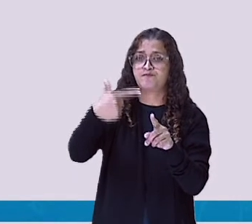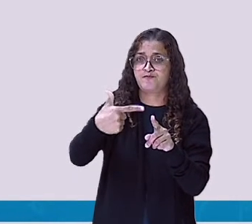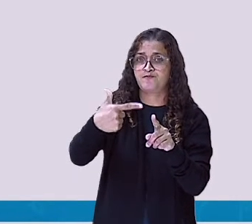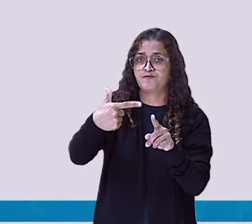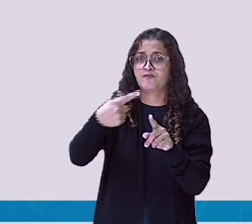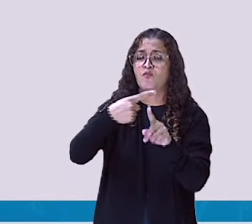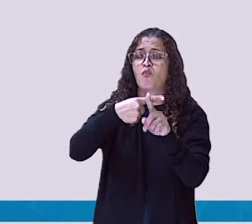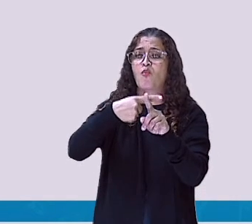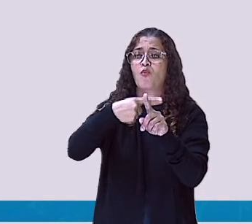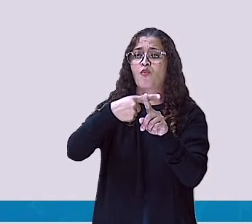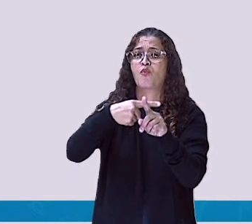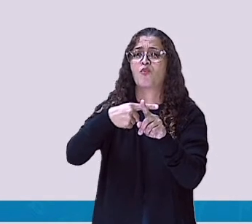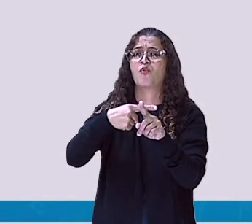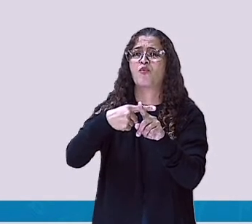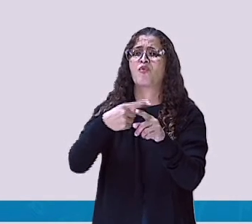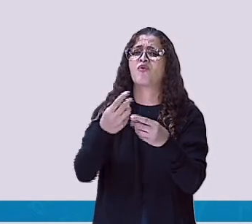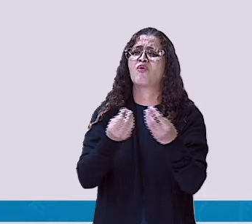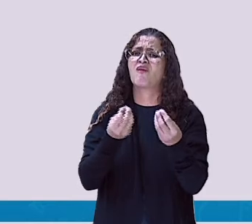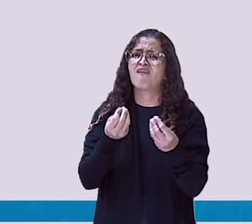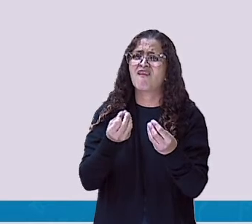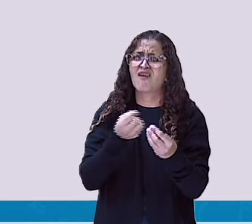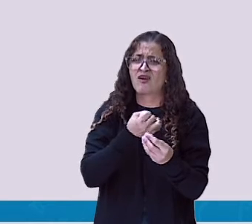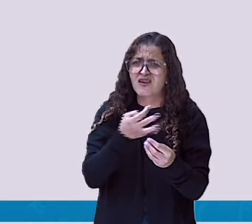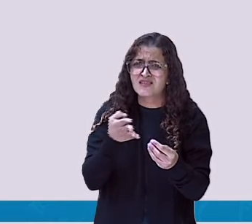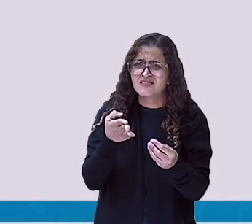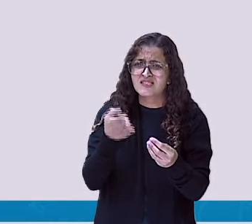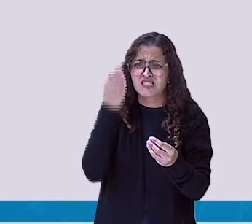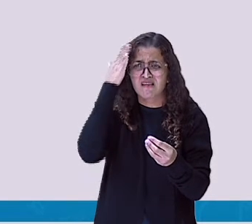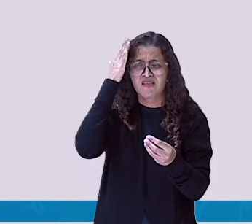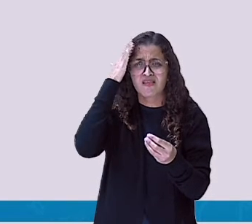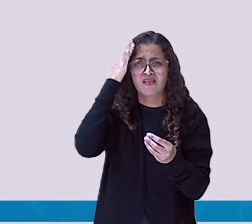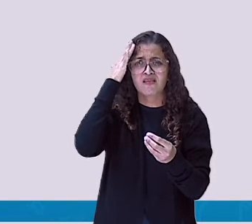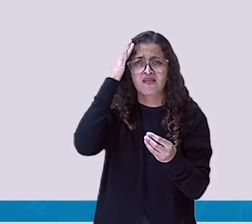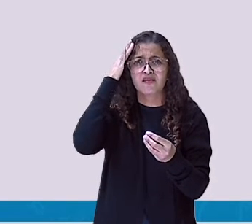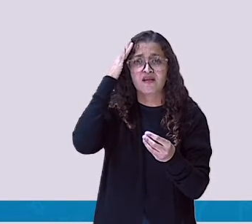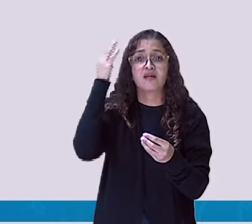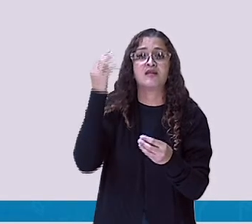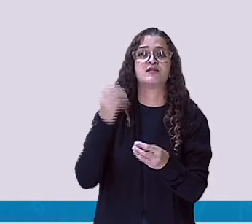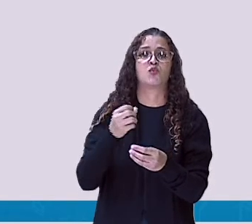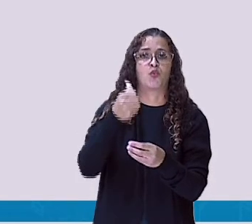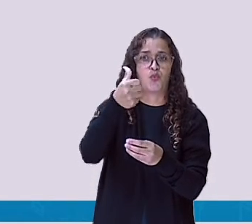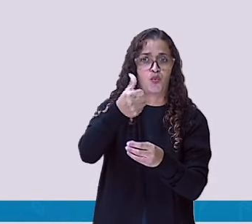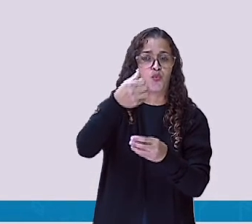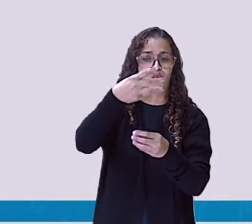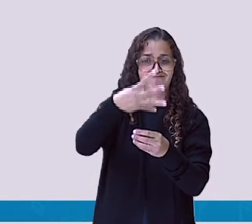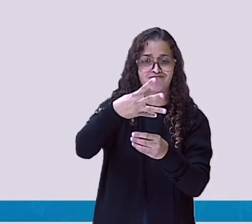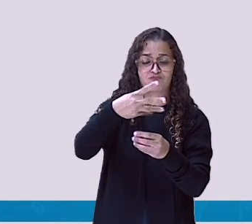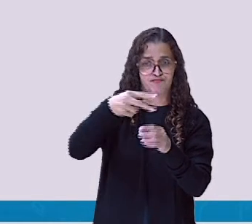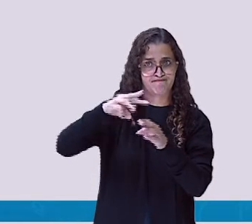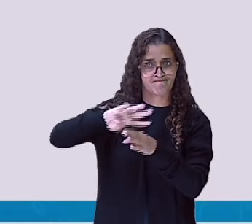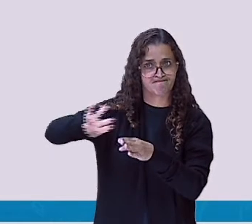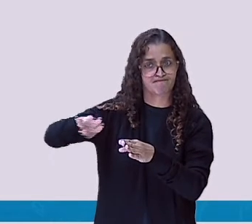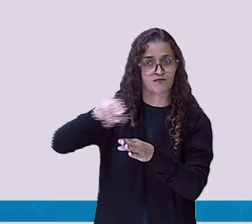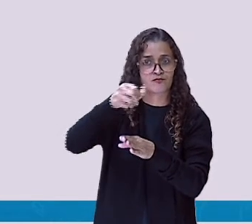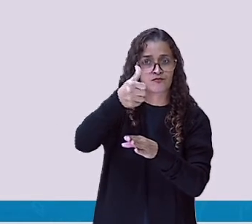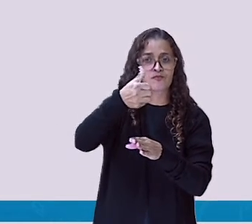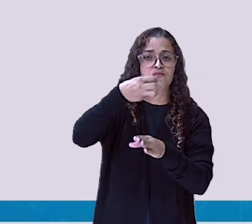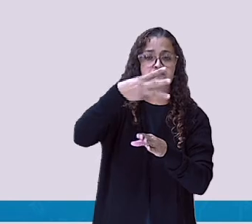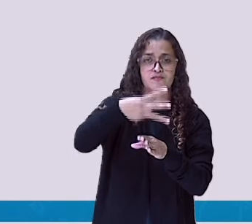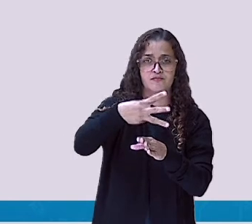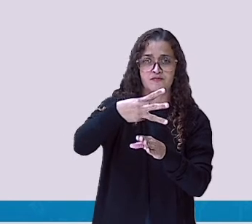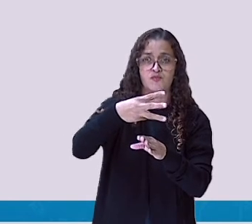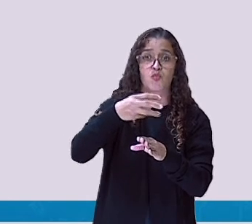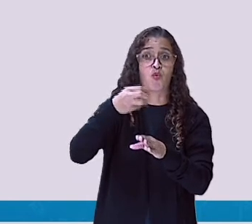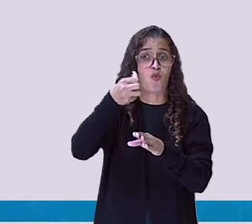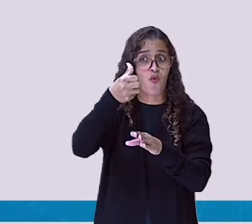é? Quanto que dá? 11 mais 2? 13. E nós temos 13